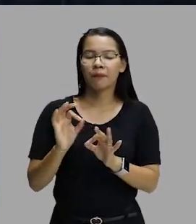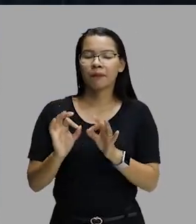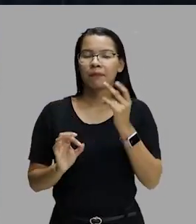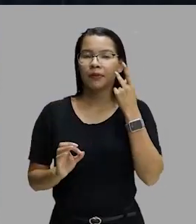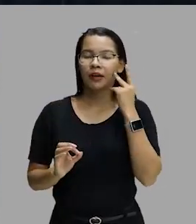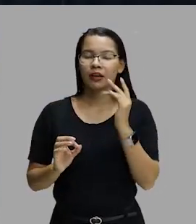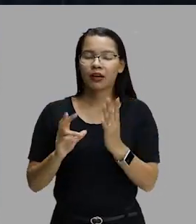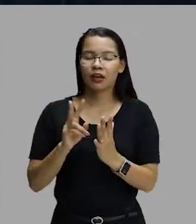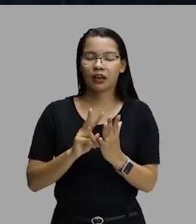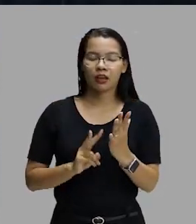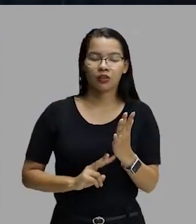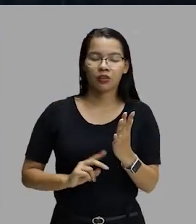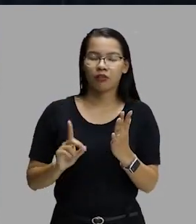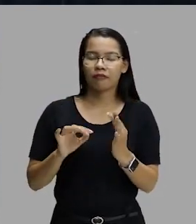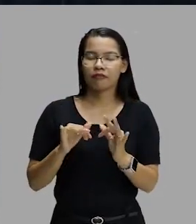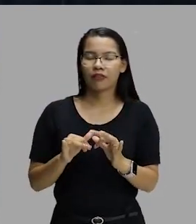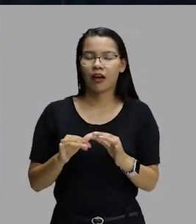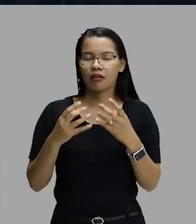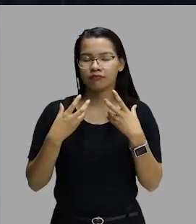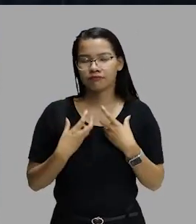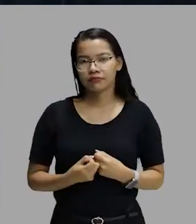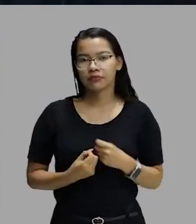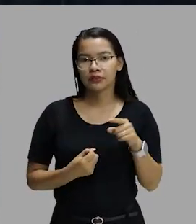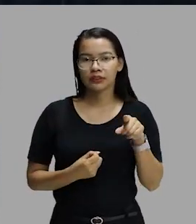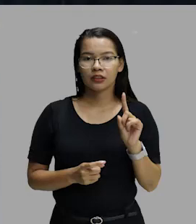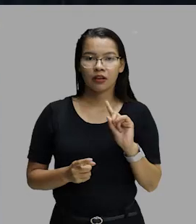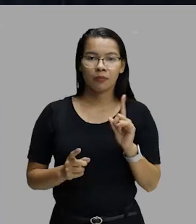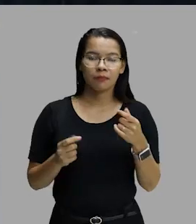não fique enfadonha e você não precise